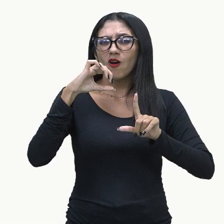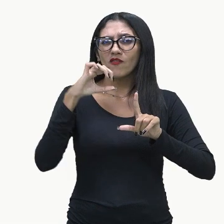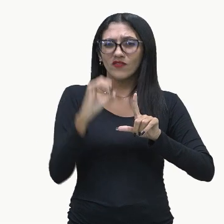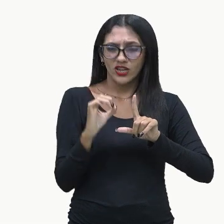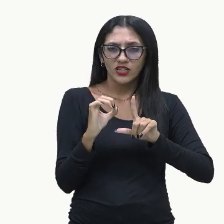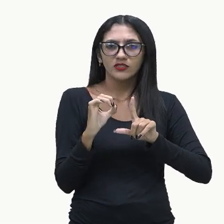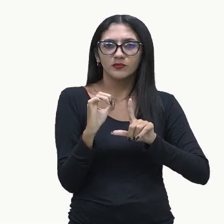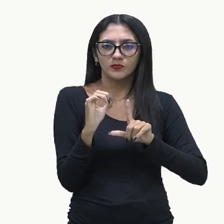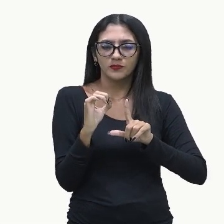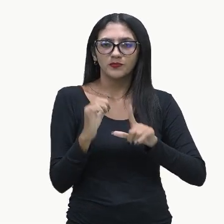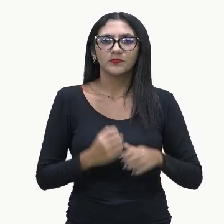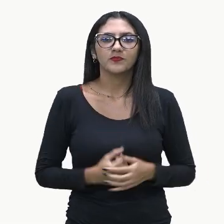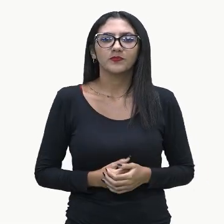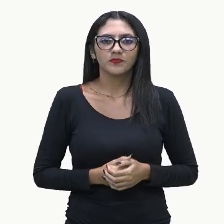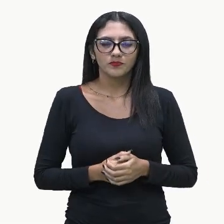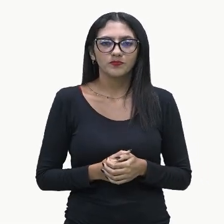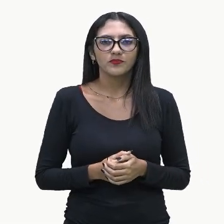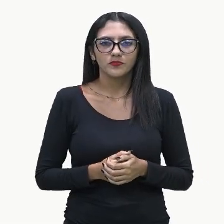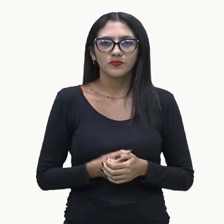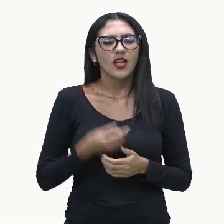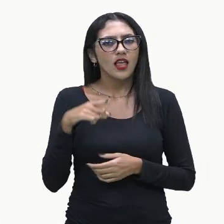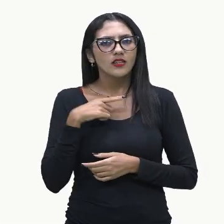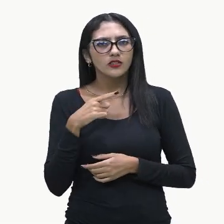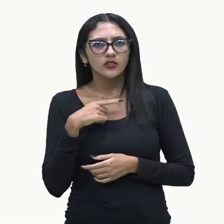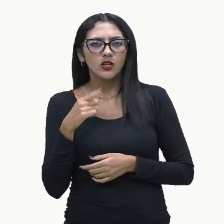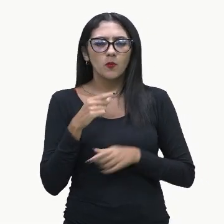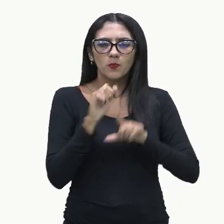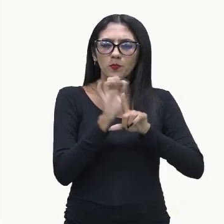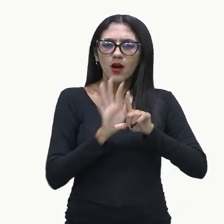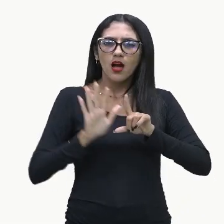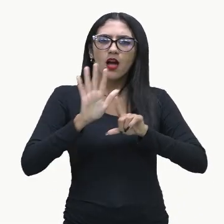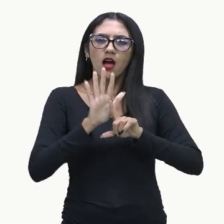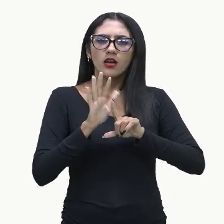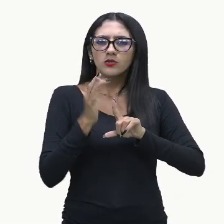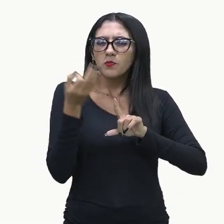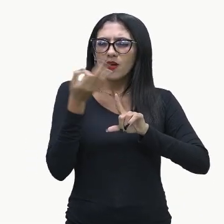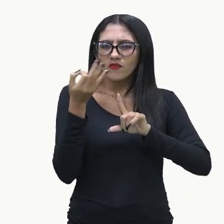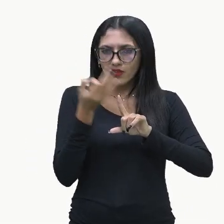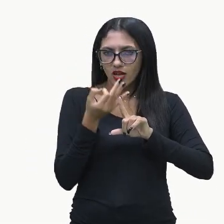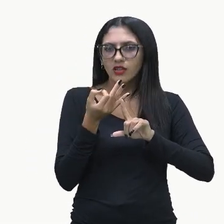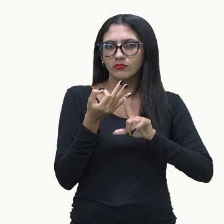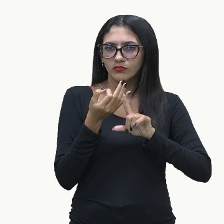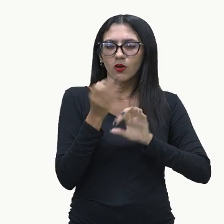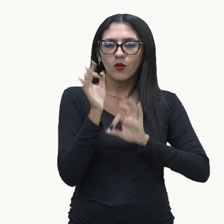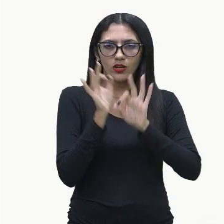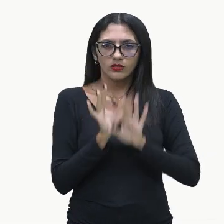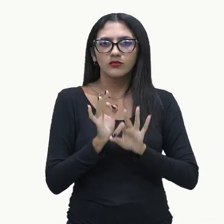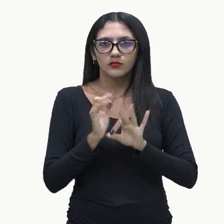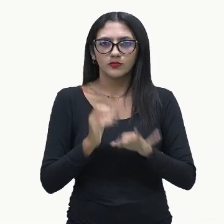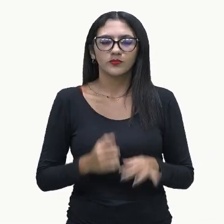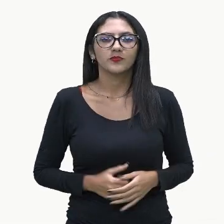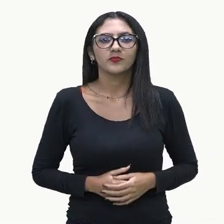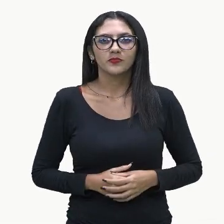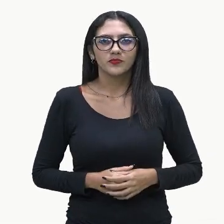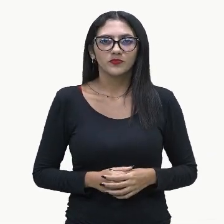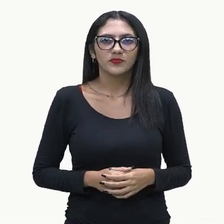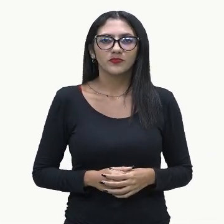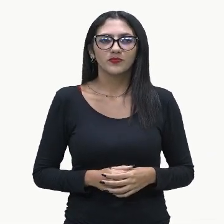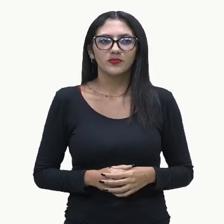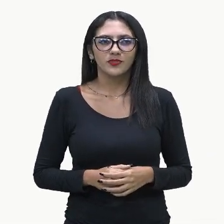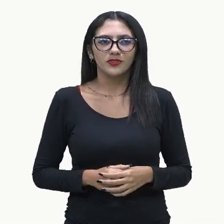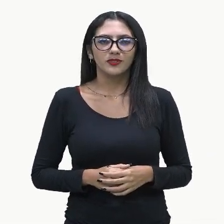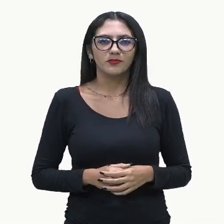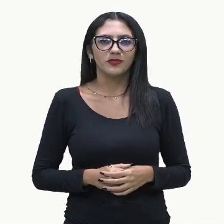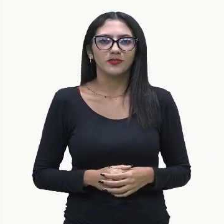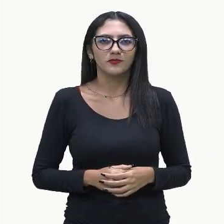dava exatamente perfeito, tá? Exatamente do jeito que começava ali, ele conseguia terminar. Formando o